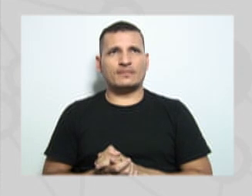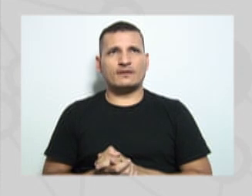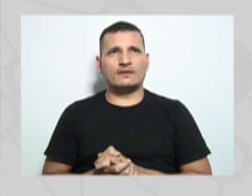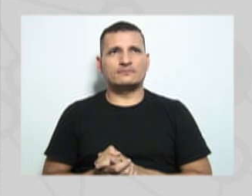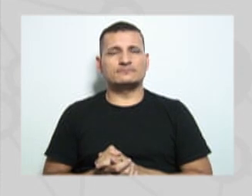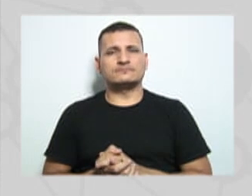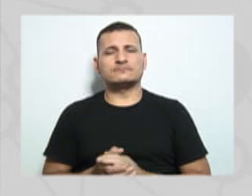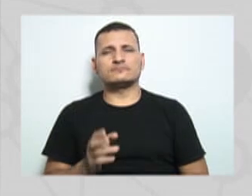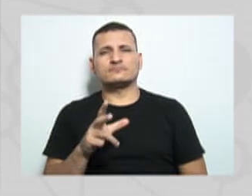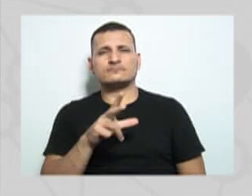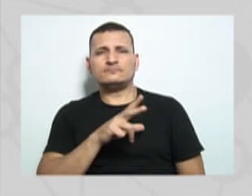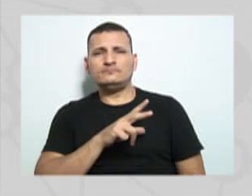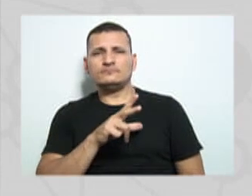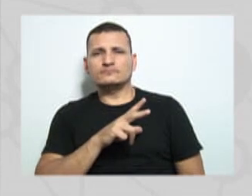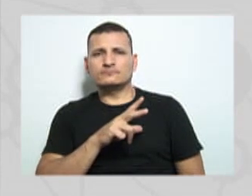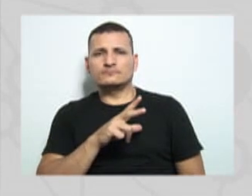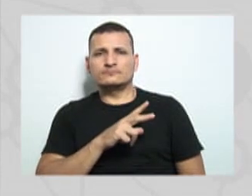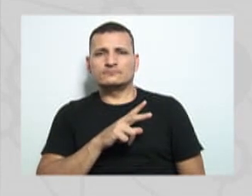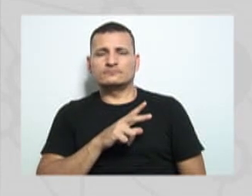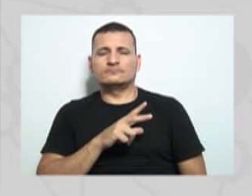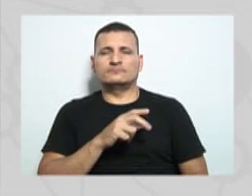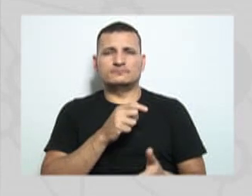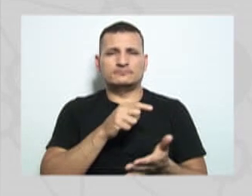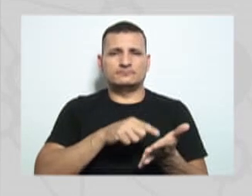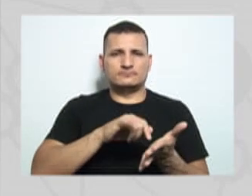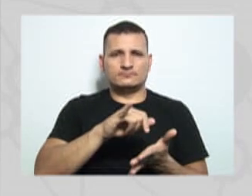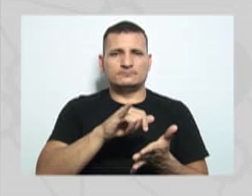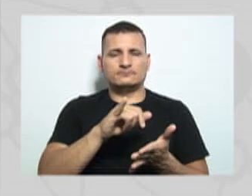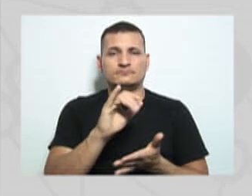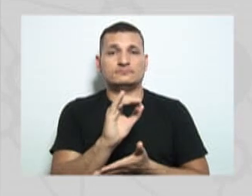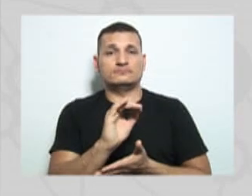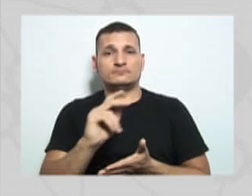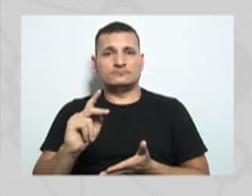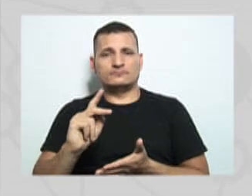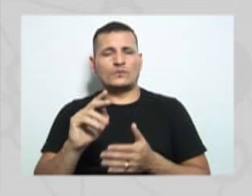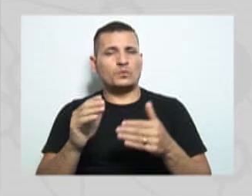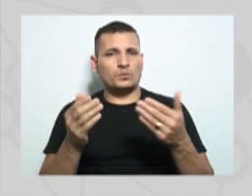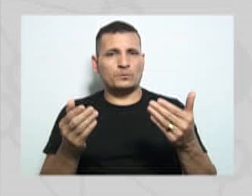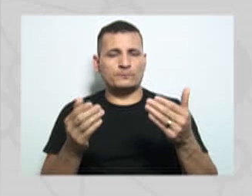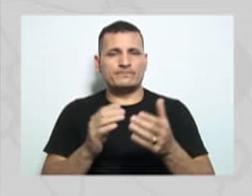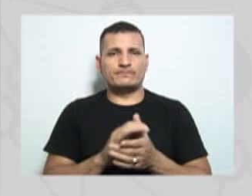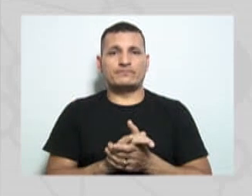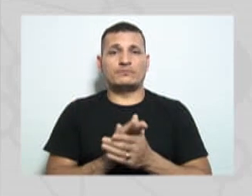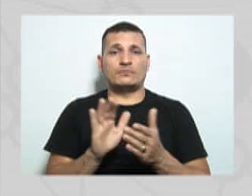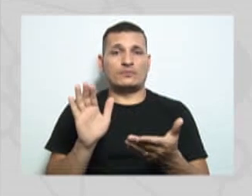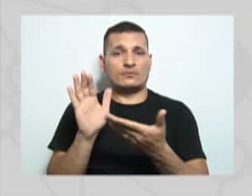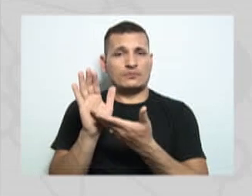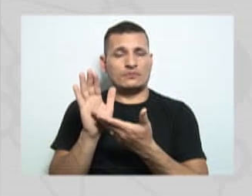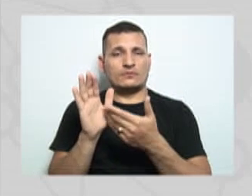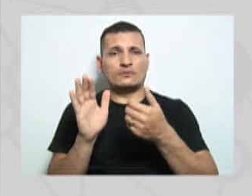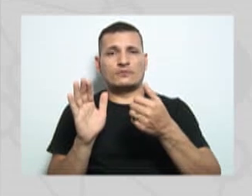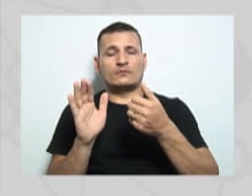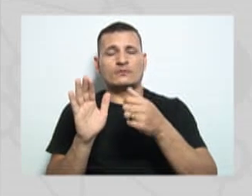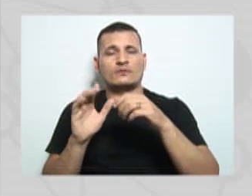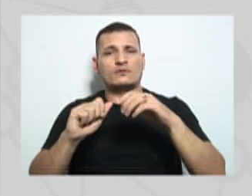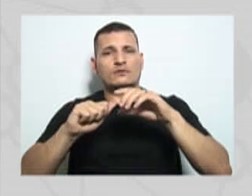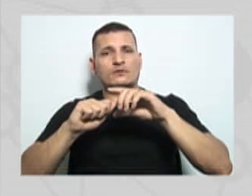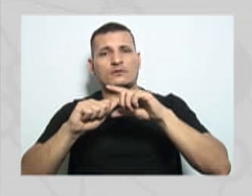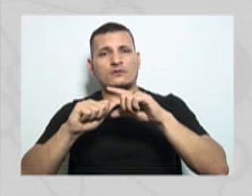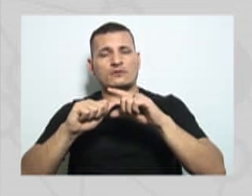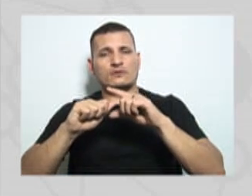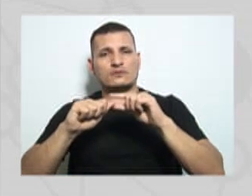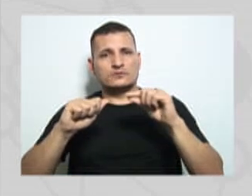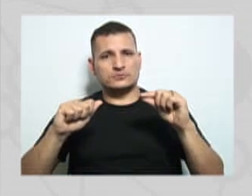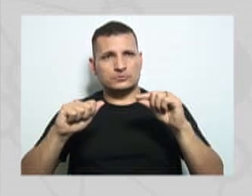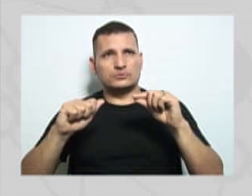Particularidade de tributação das cooperativas. Quais seriam elas? Conforme o artigo 182 do Regulamento do Imposto de Renda de